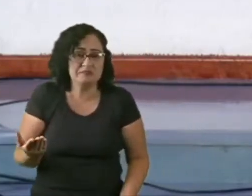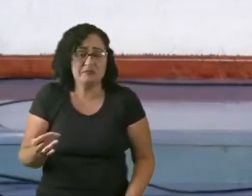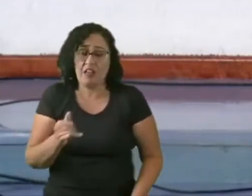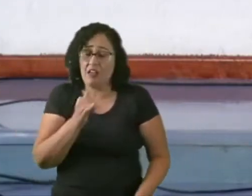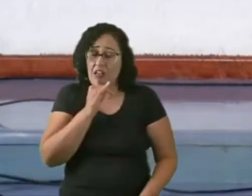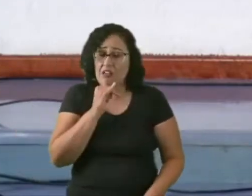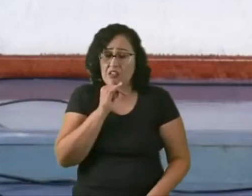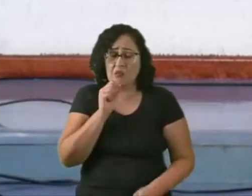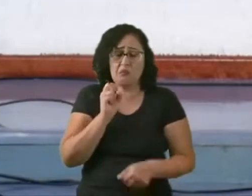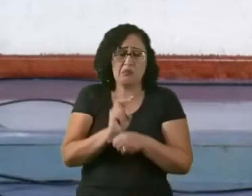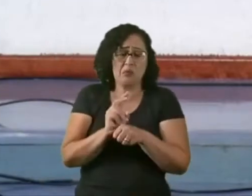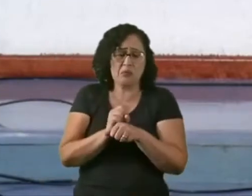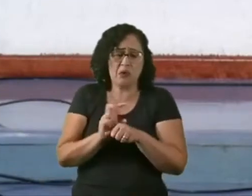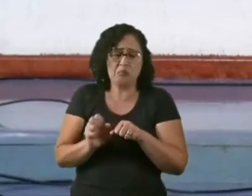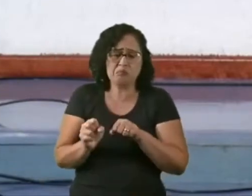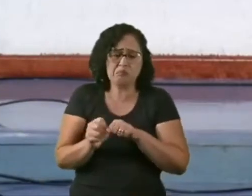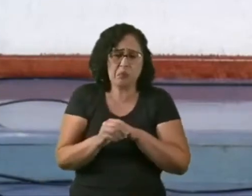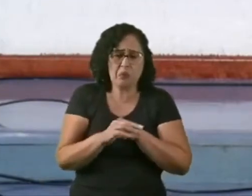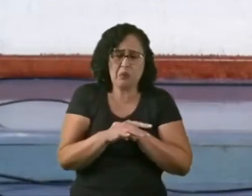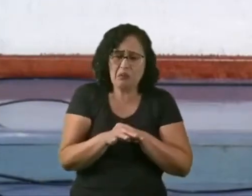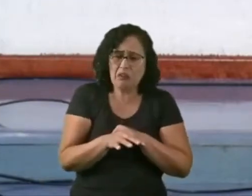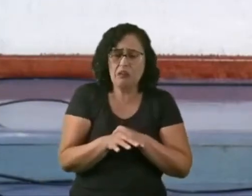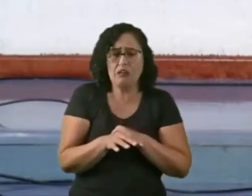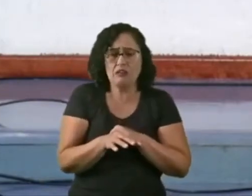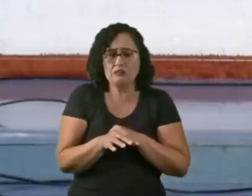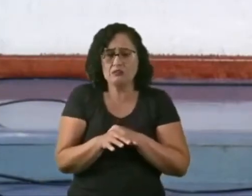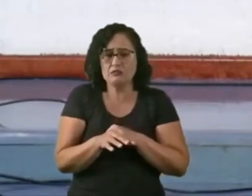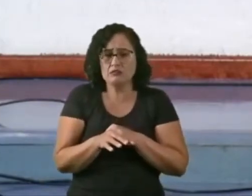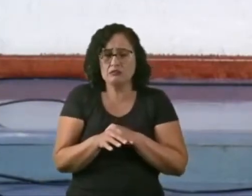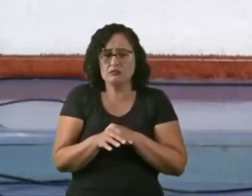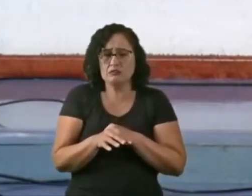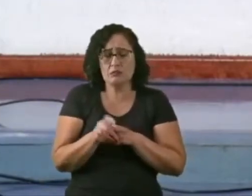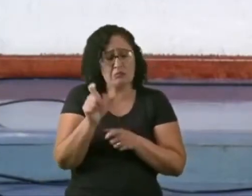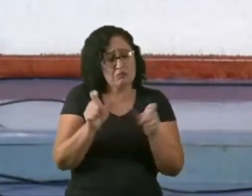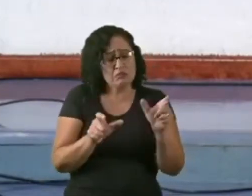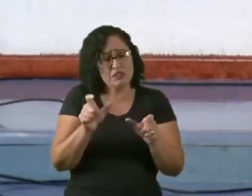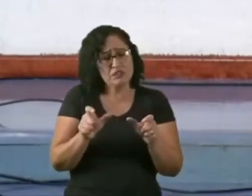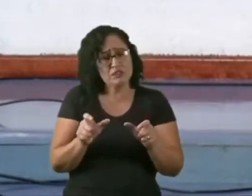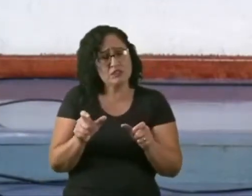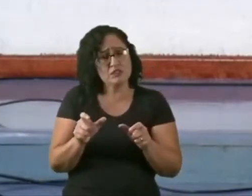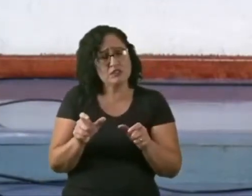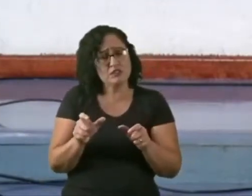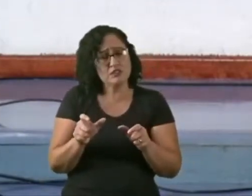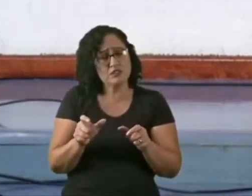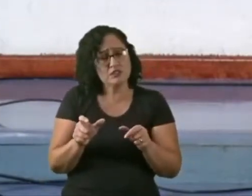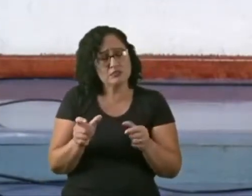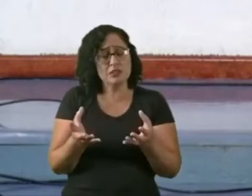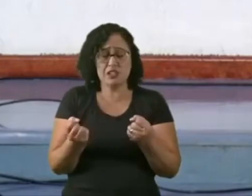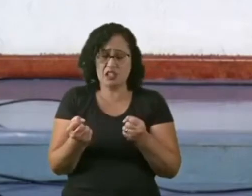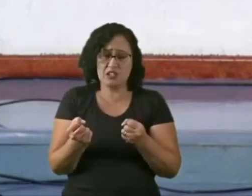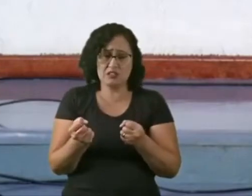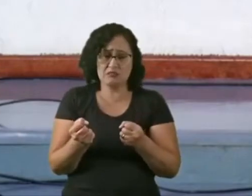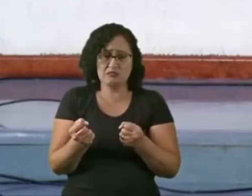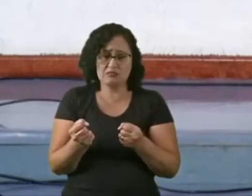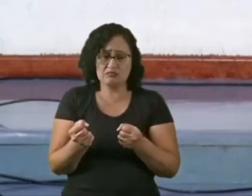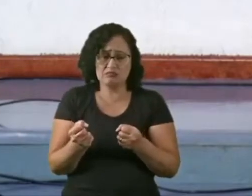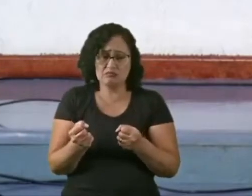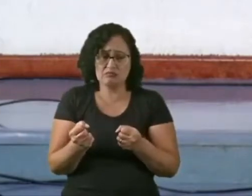vírus, alguns deles vieram à morte, a